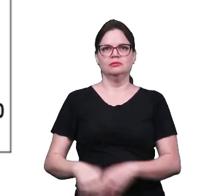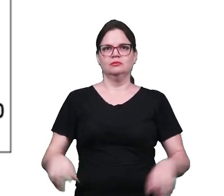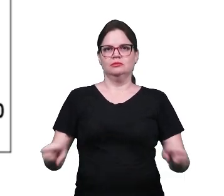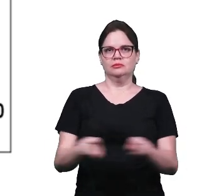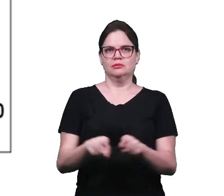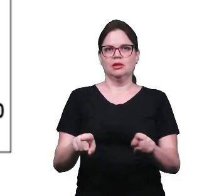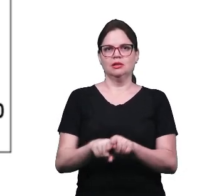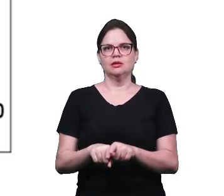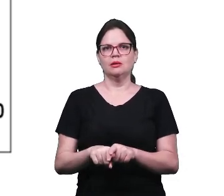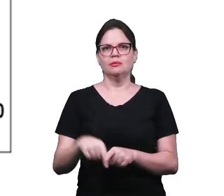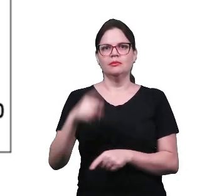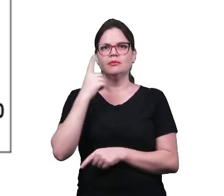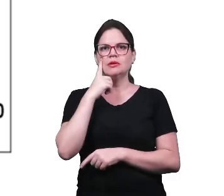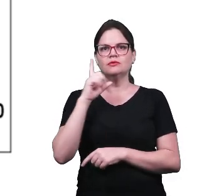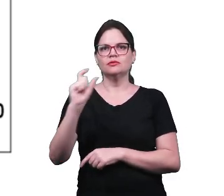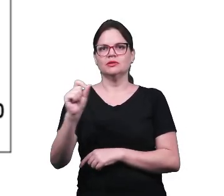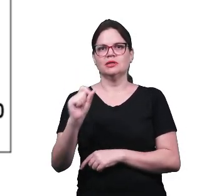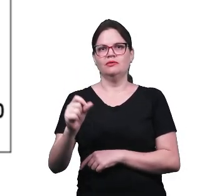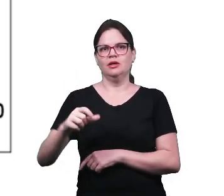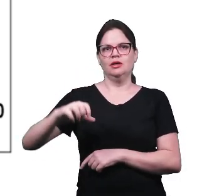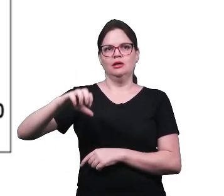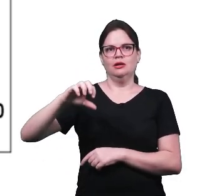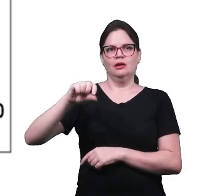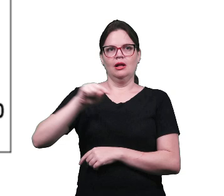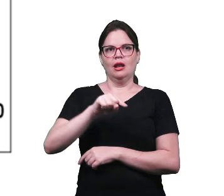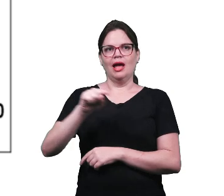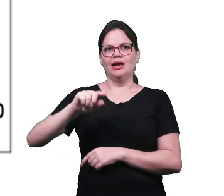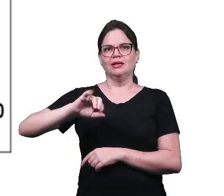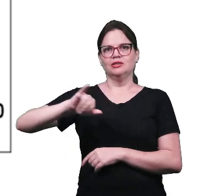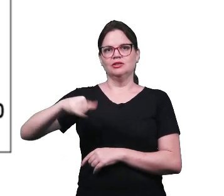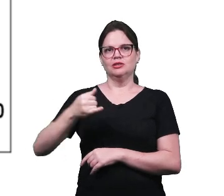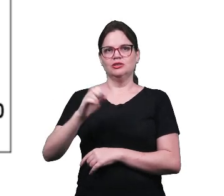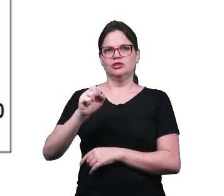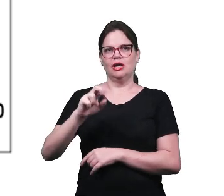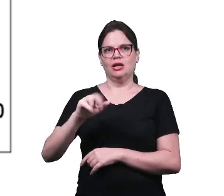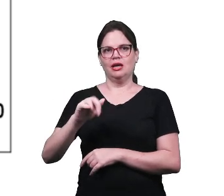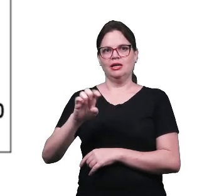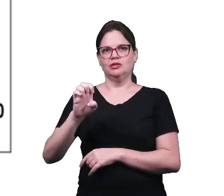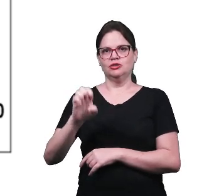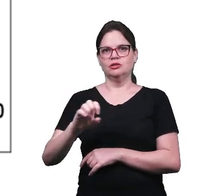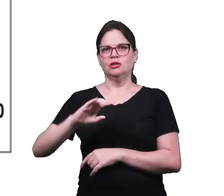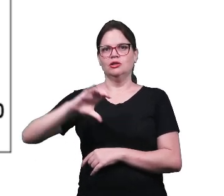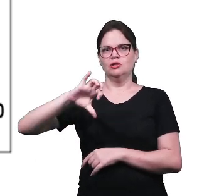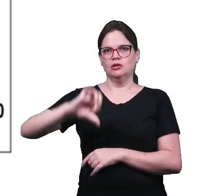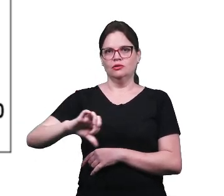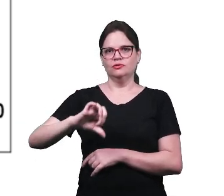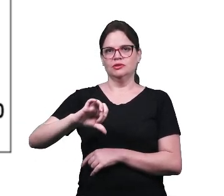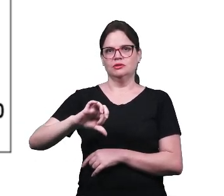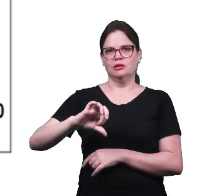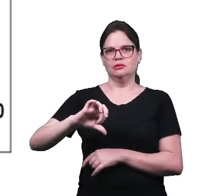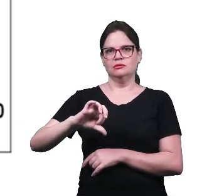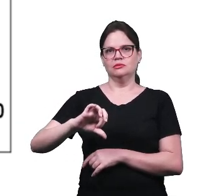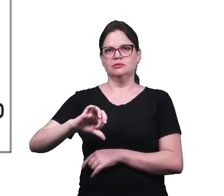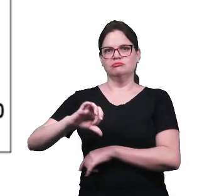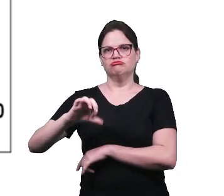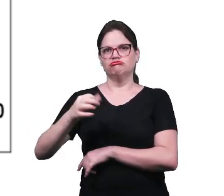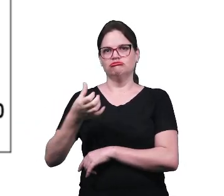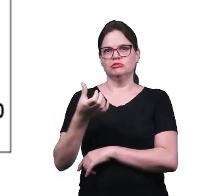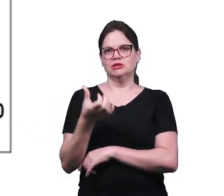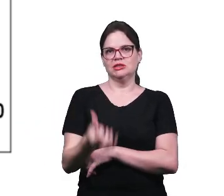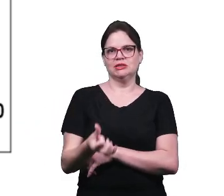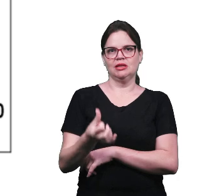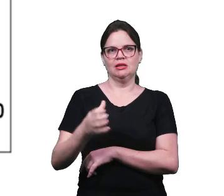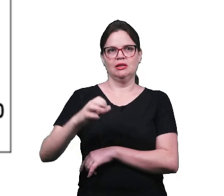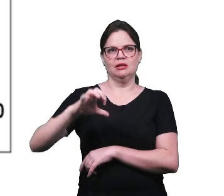vamos observar aqui, Roberto, por exemplo, que Adão ele foi contemporâneo de Sete, do seu neto